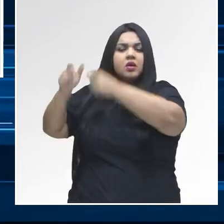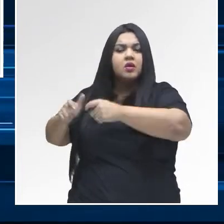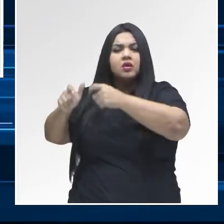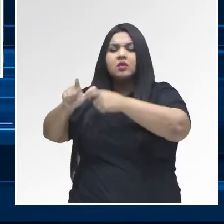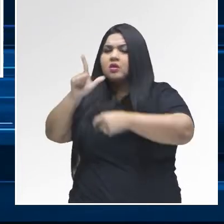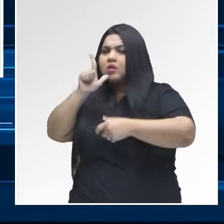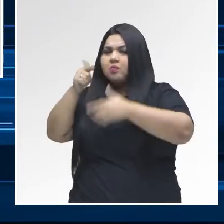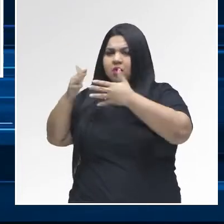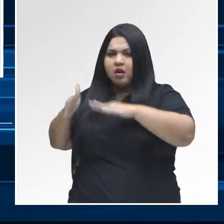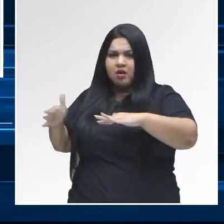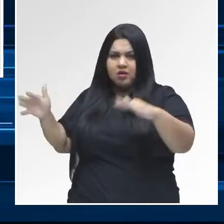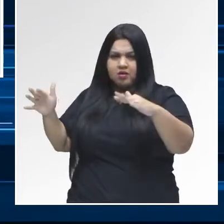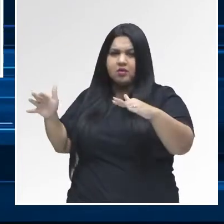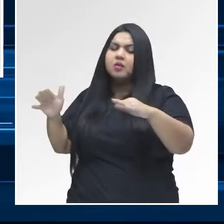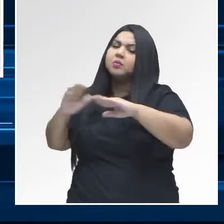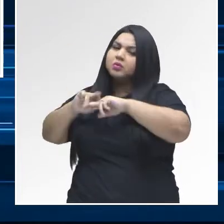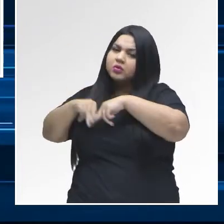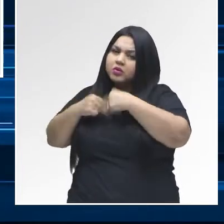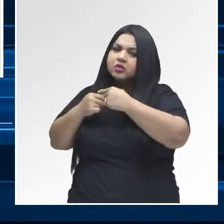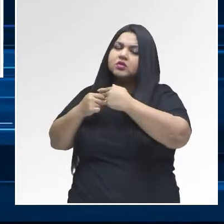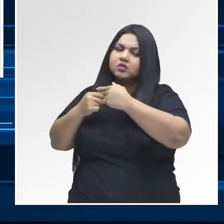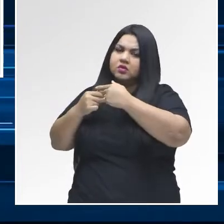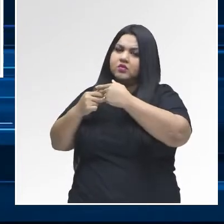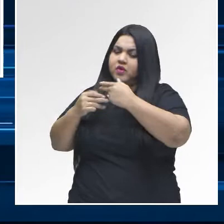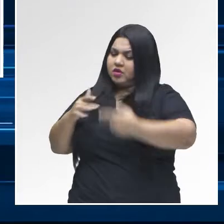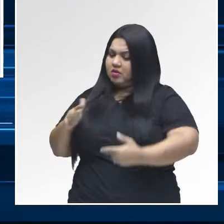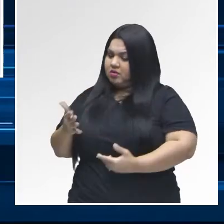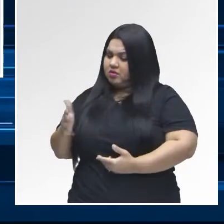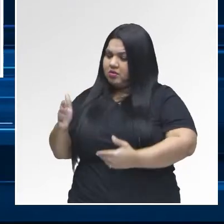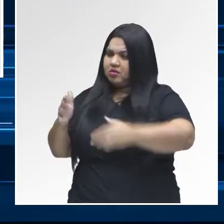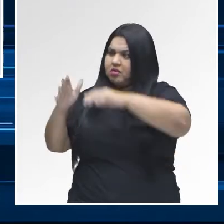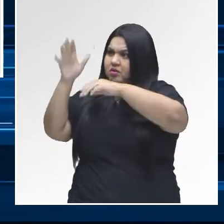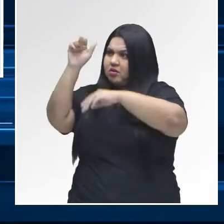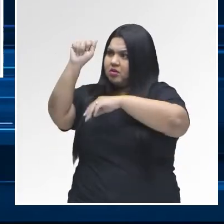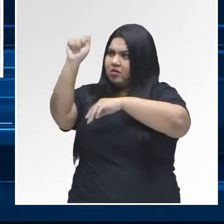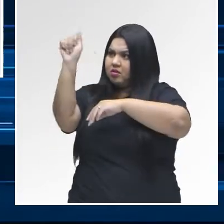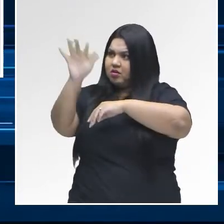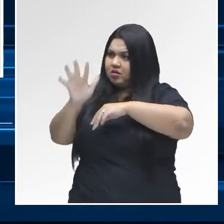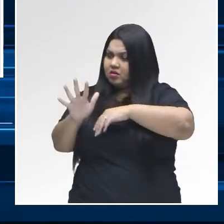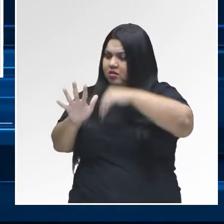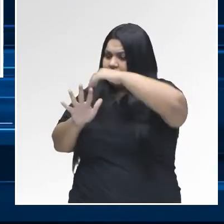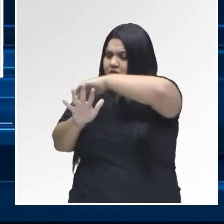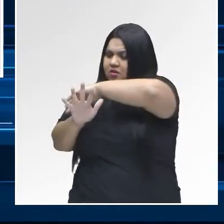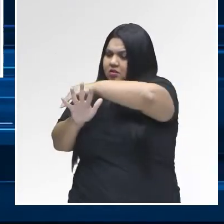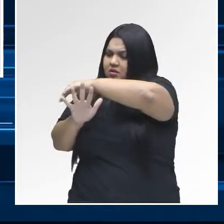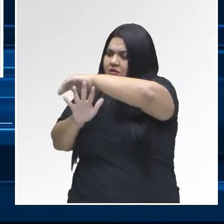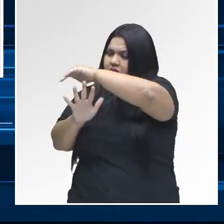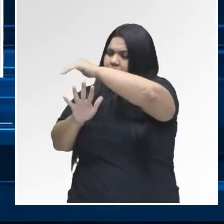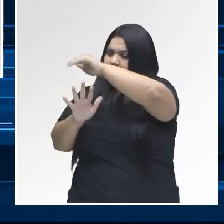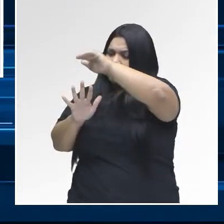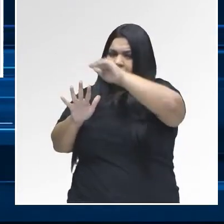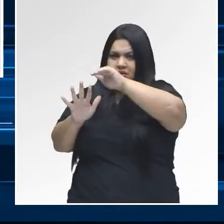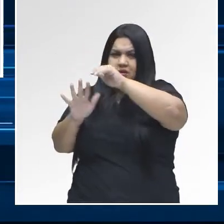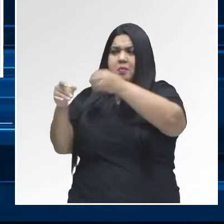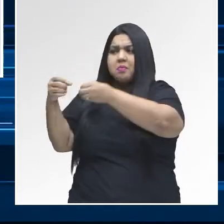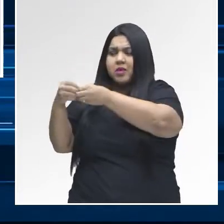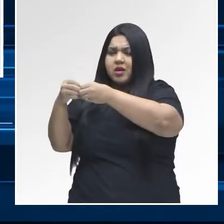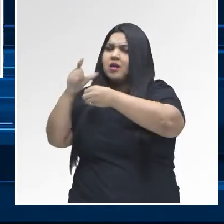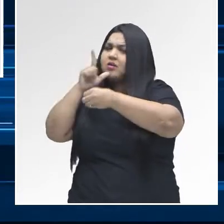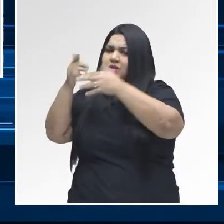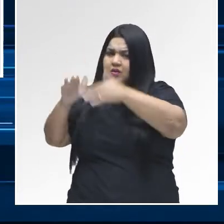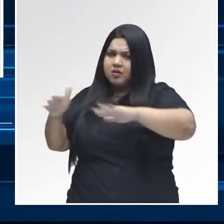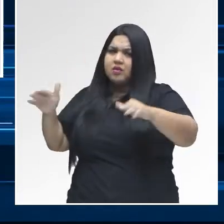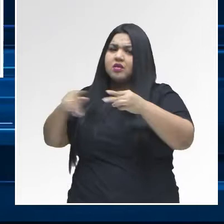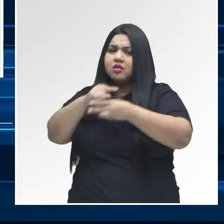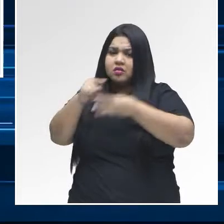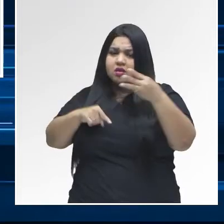tá bom? Então, por isso que nós falamos em costas. E aqui nós temos, de fato, uma listagem das principais localidades de onde essas pessoas